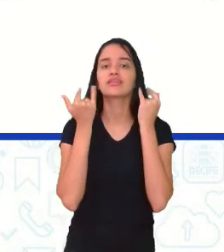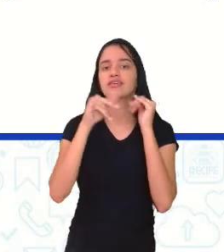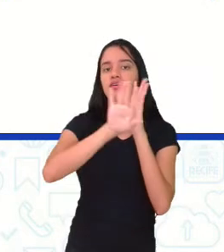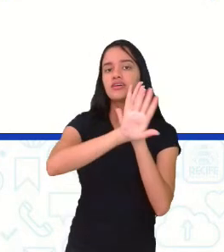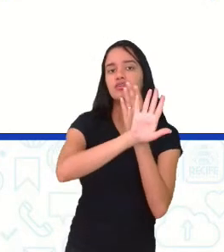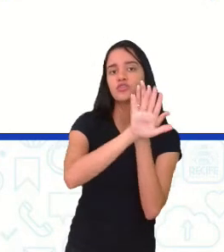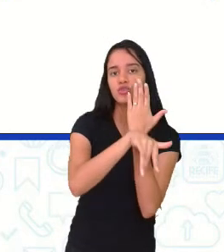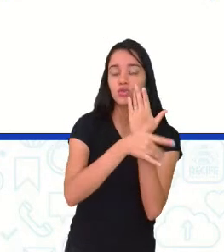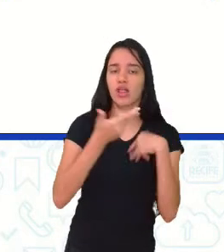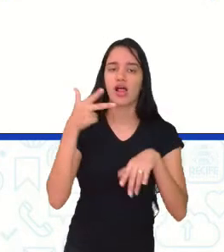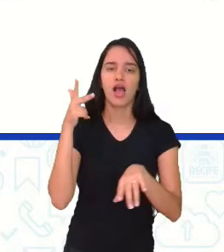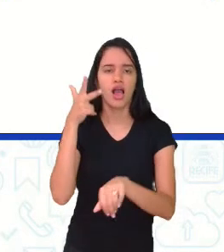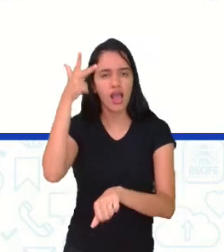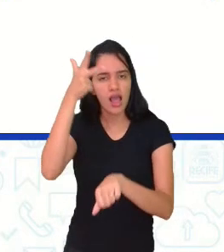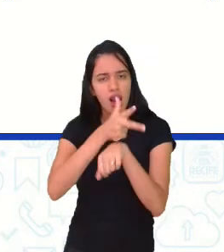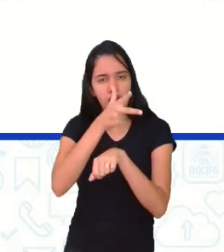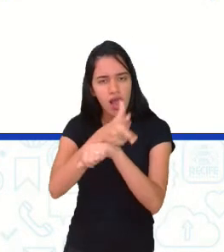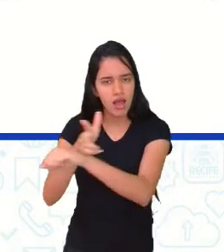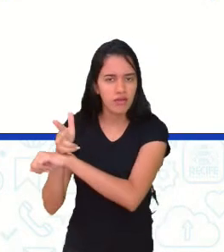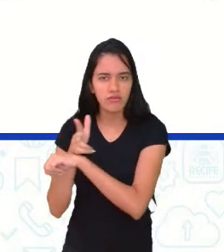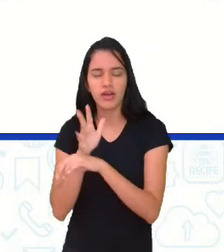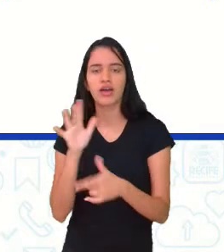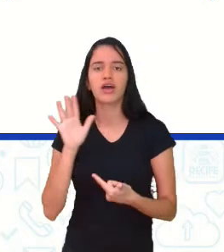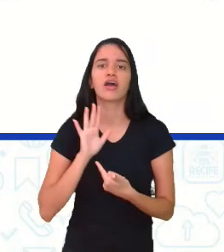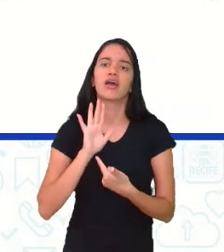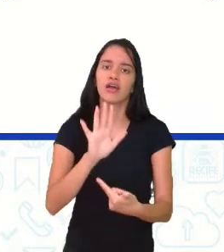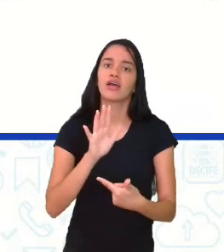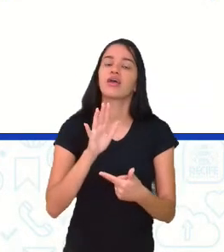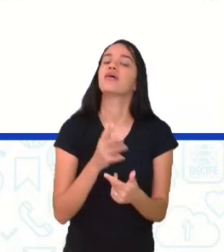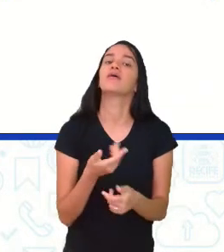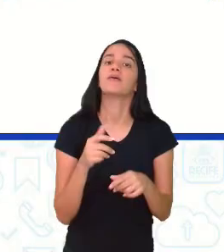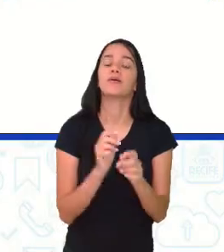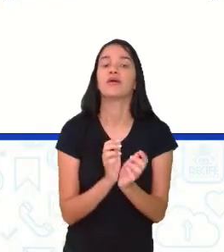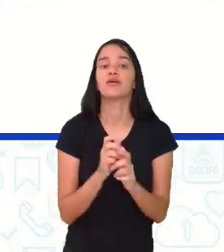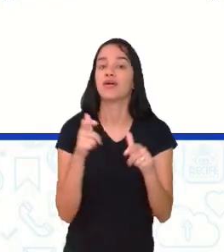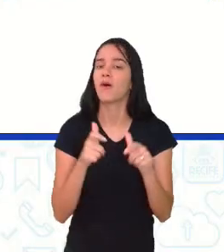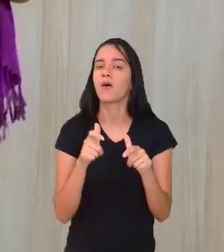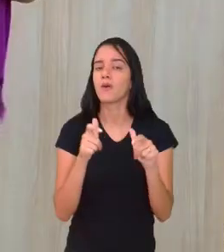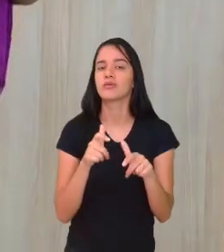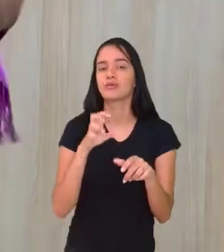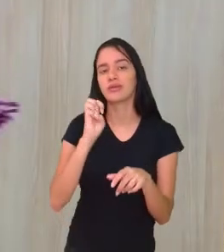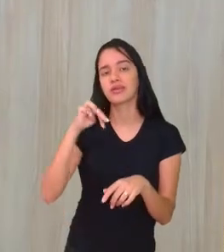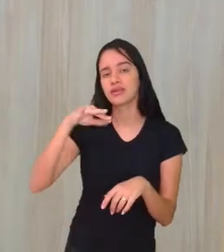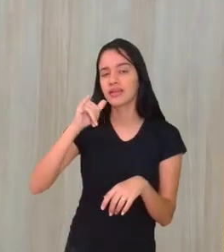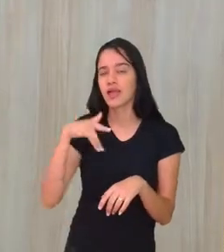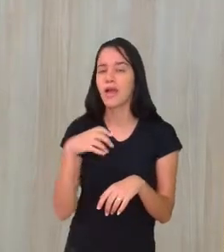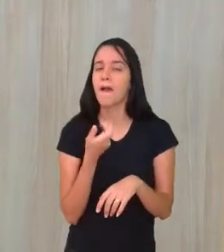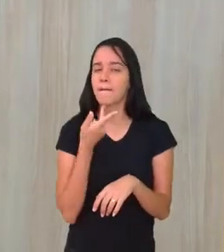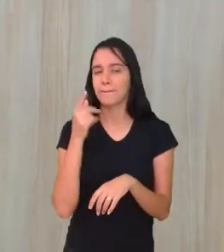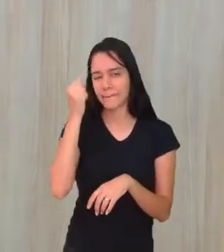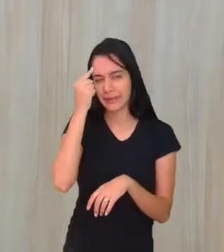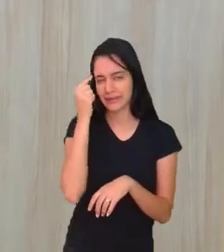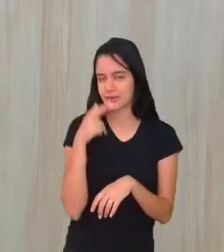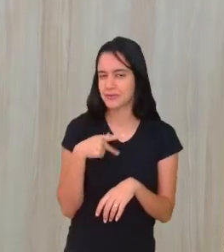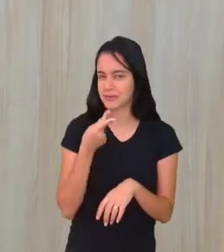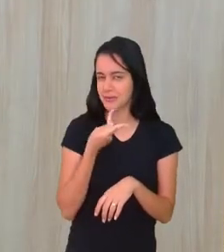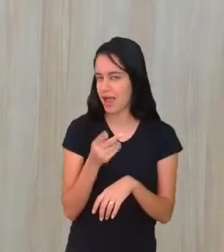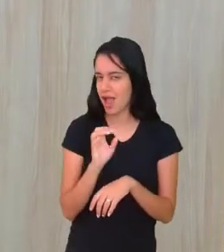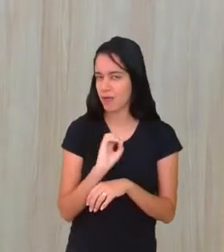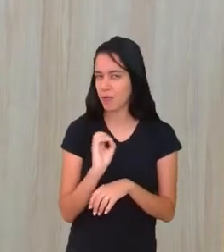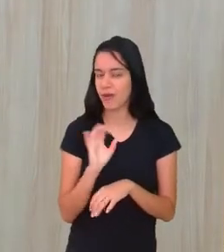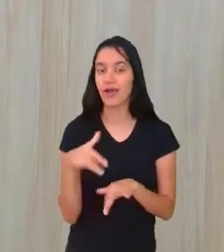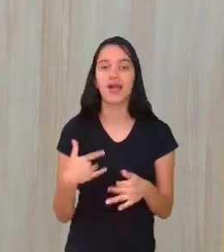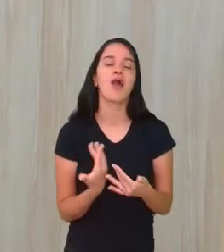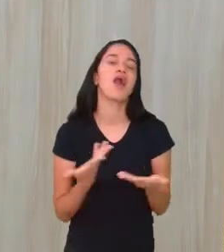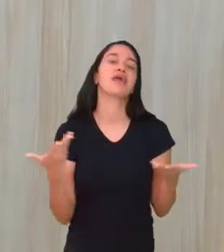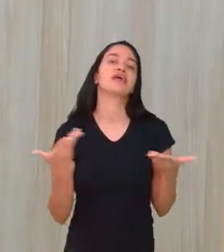de vocês, gravar a apresentação de vocês para trazer para o Ensine... Pensou que eu não ia falar do Ensine, né? Eita,